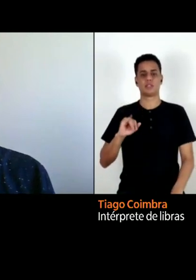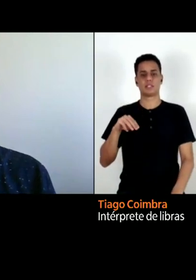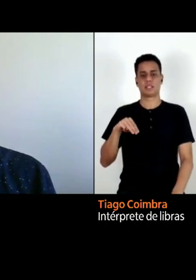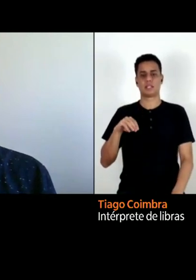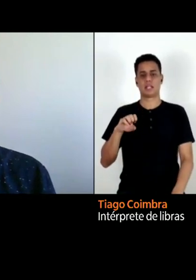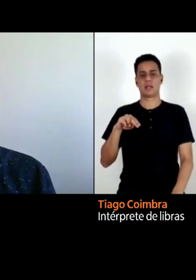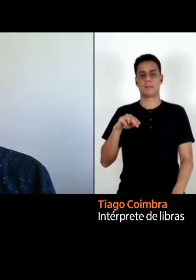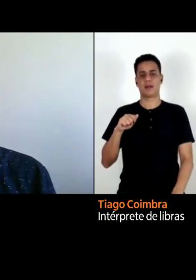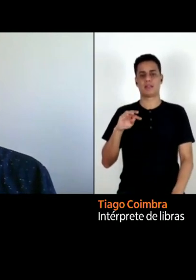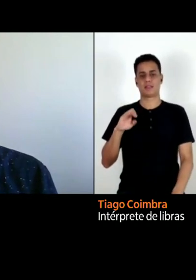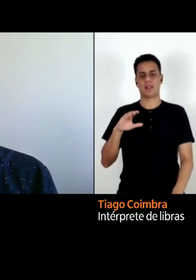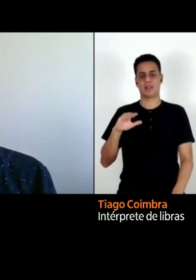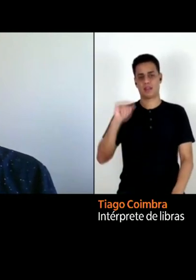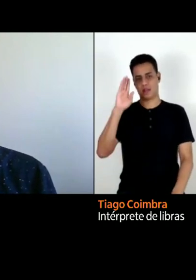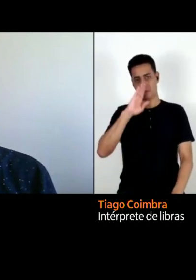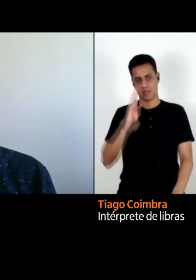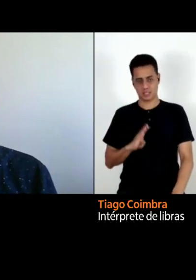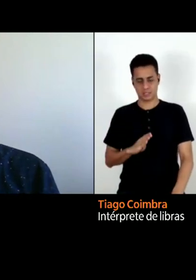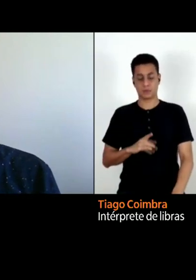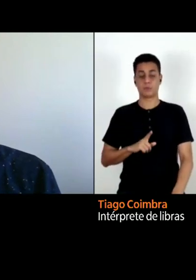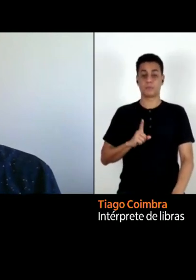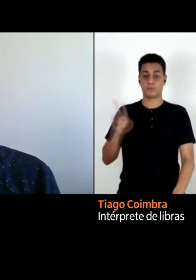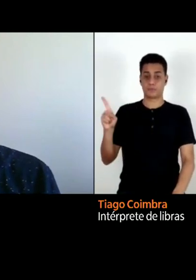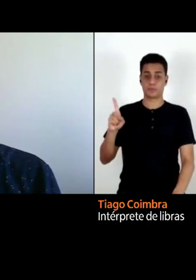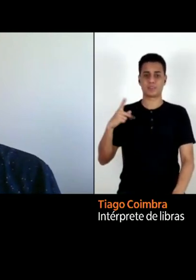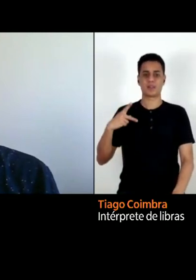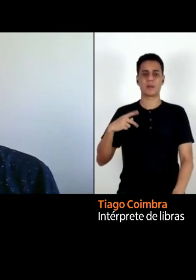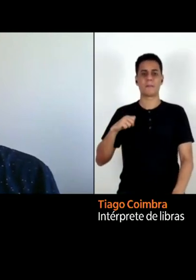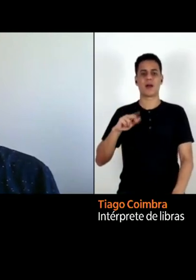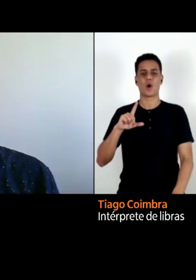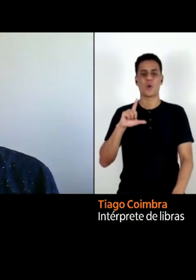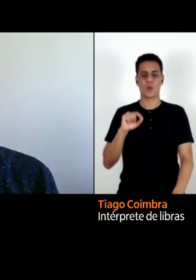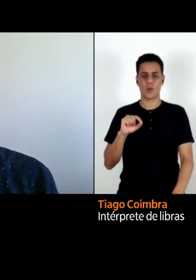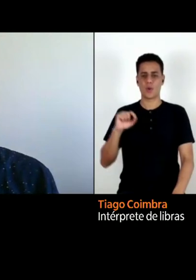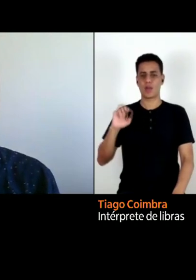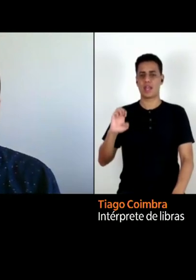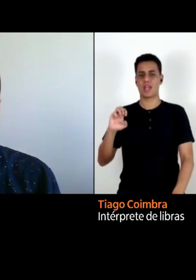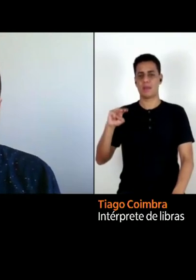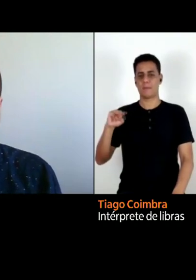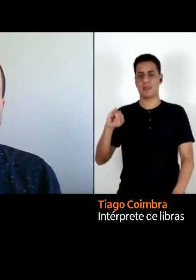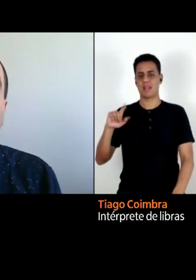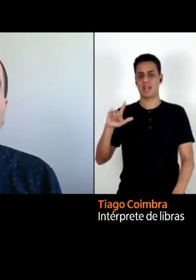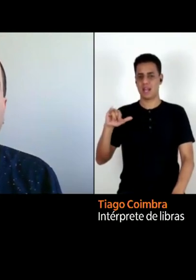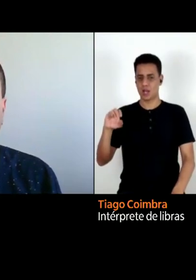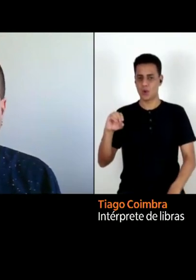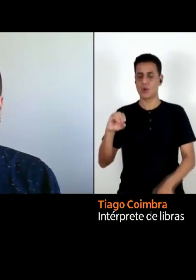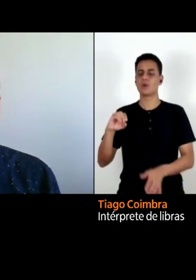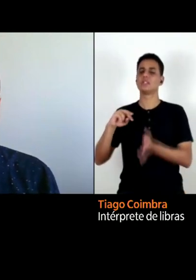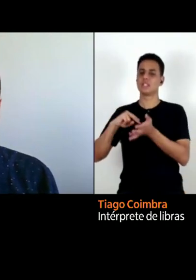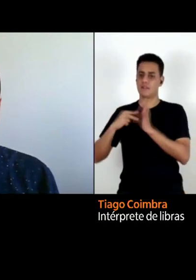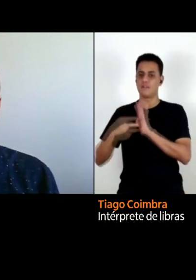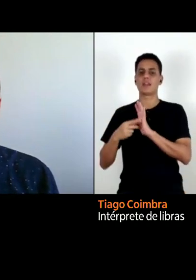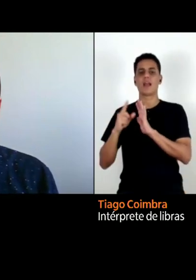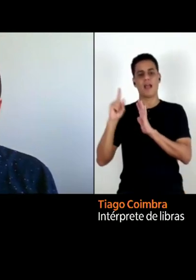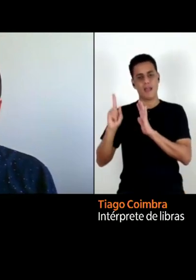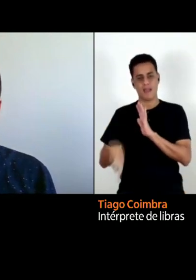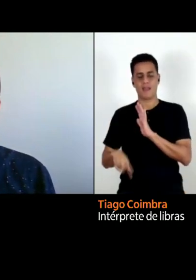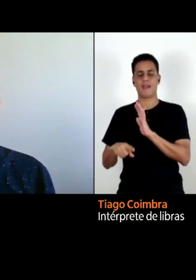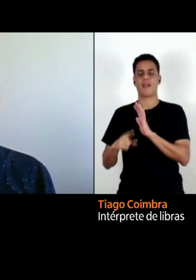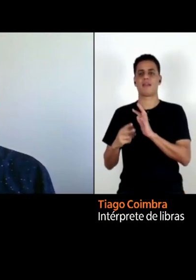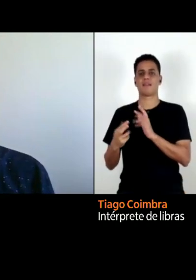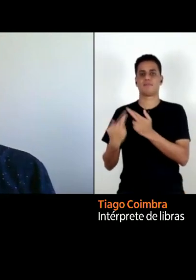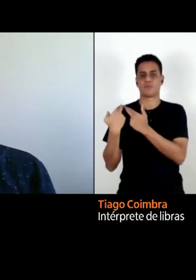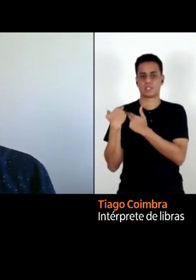é sinônimo denominador múltiplo incomum de cinema brasileiro. O historiador Vicente de